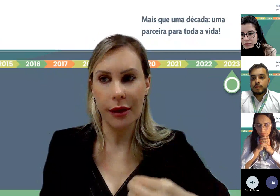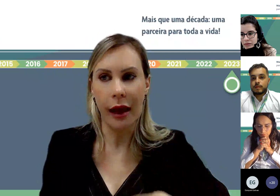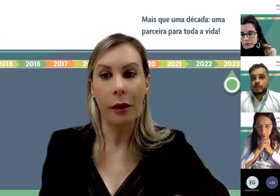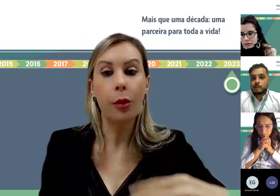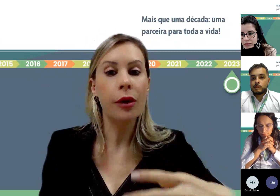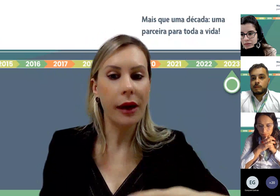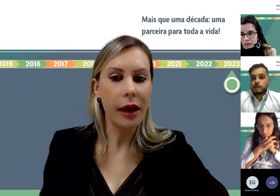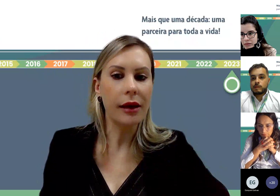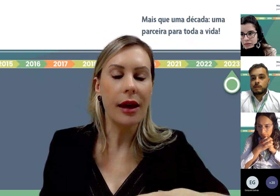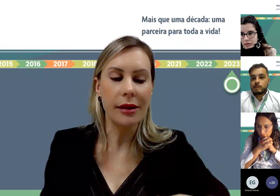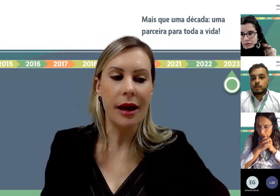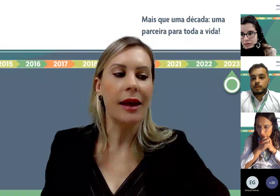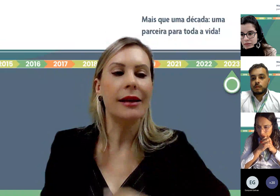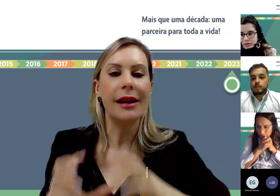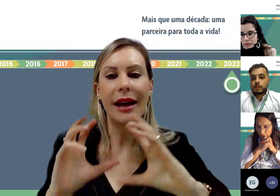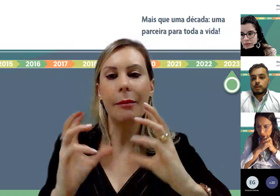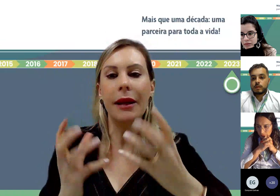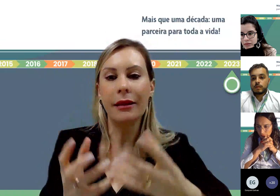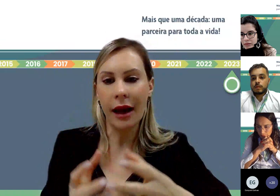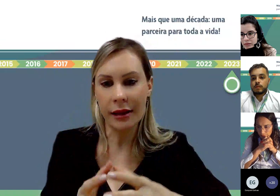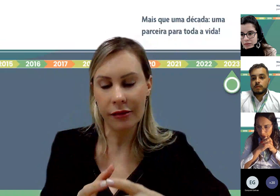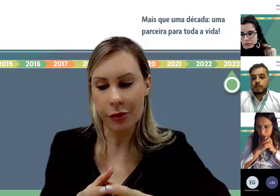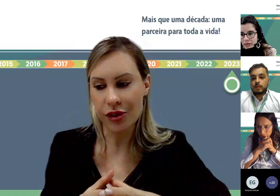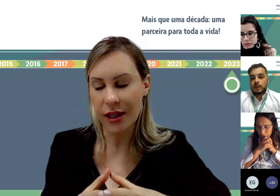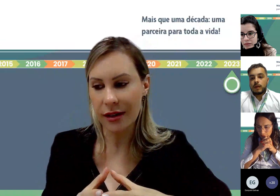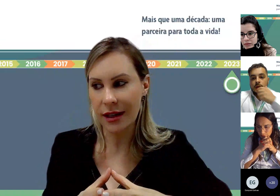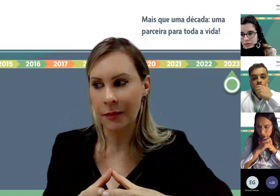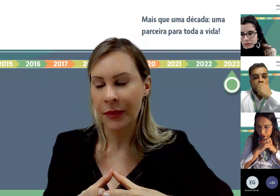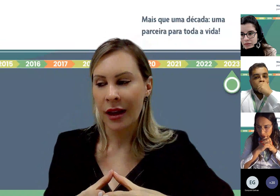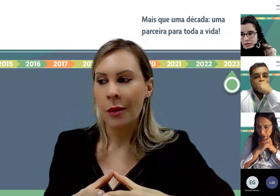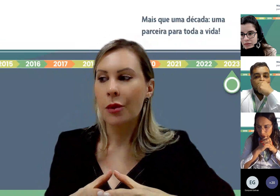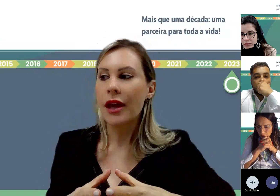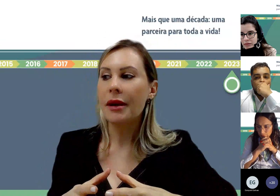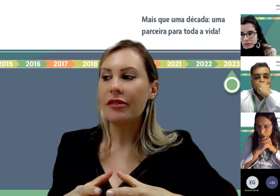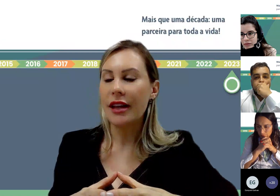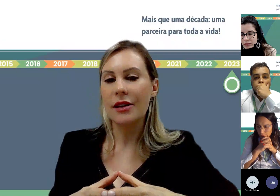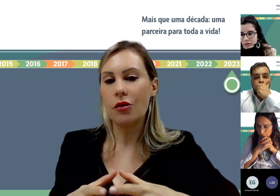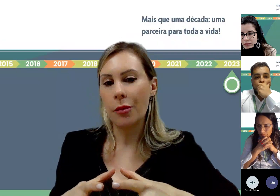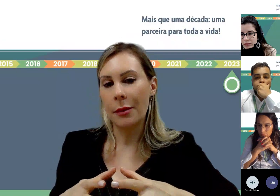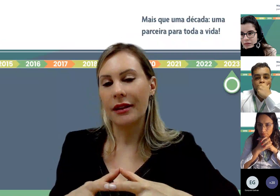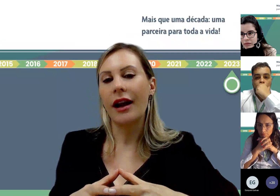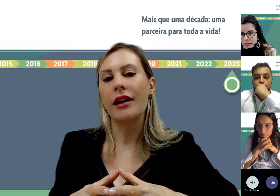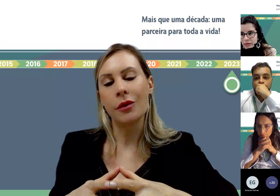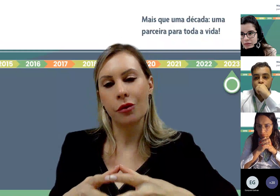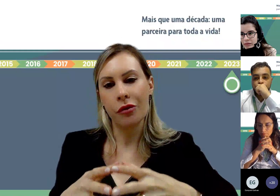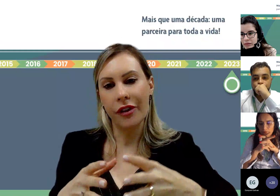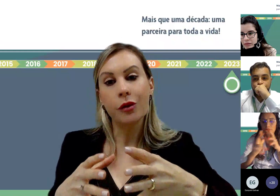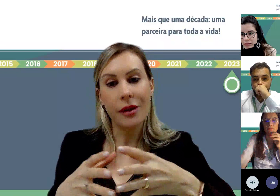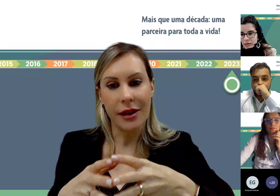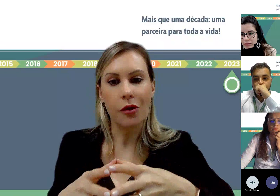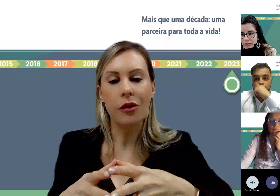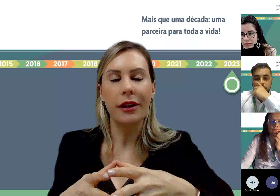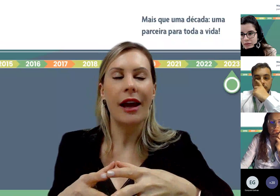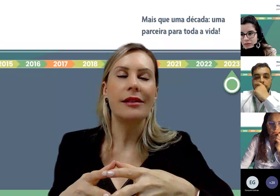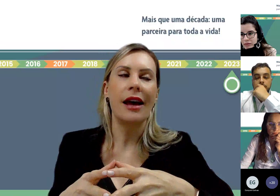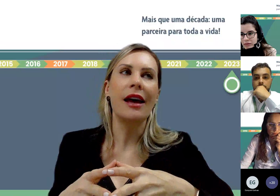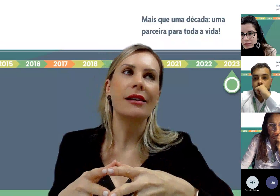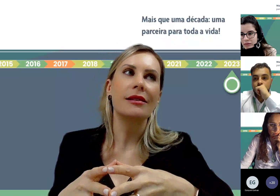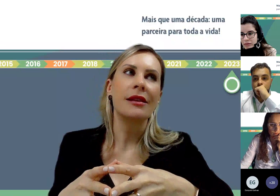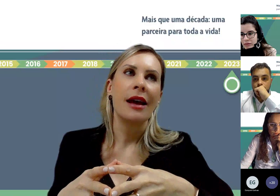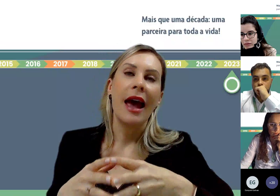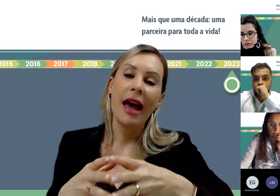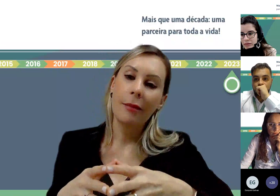se aposentar. Por que que essa regra ela é blindada, vamos dizer assim? Porque a previdência complementar, quando o governo desenhou, né,